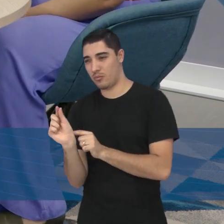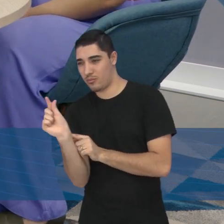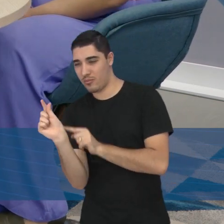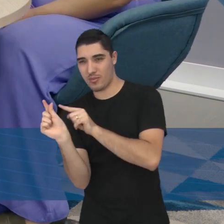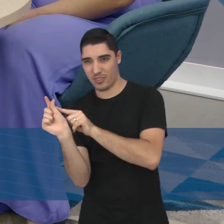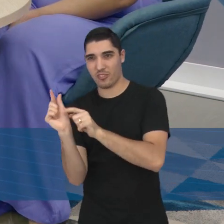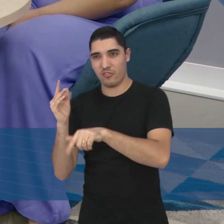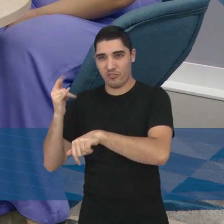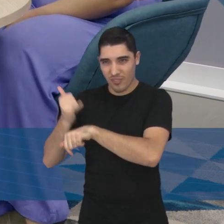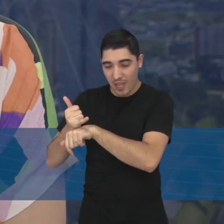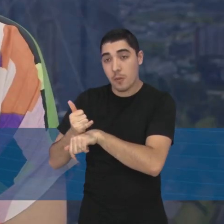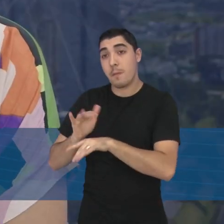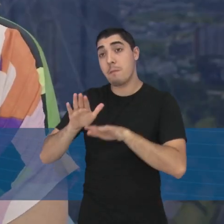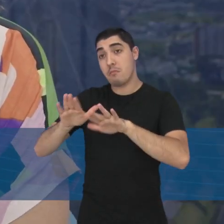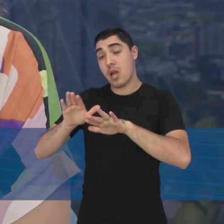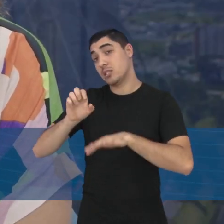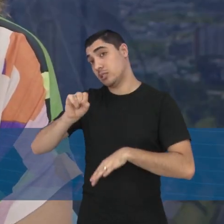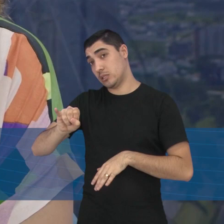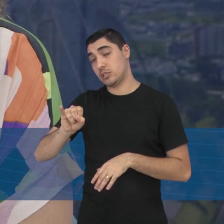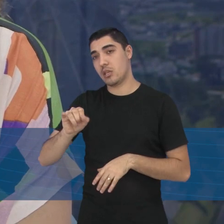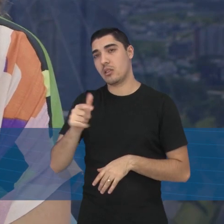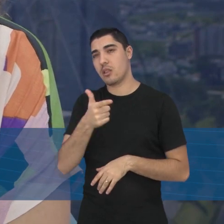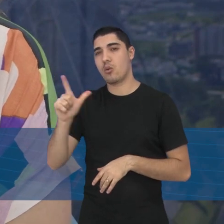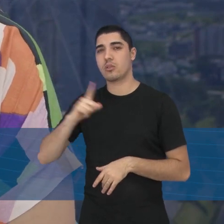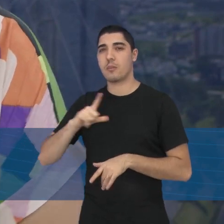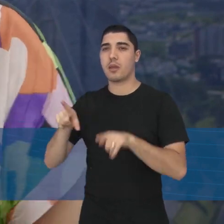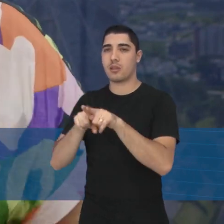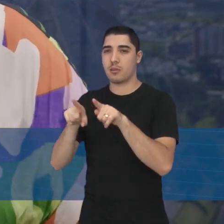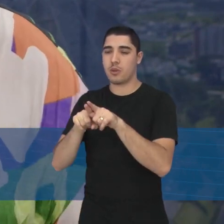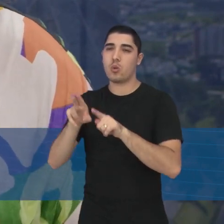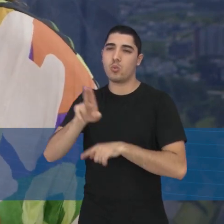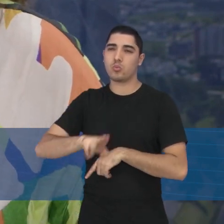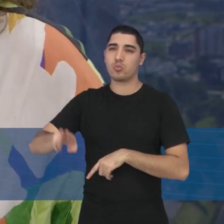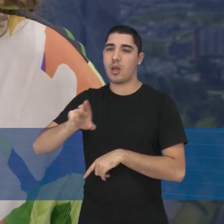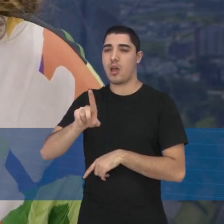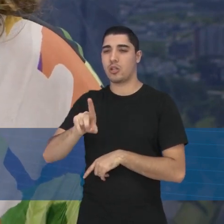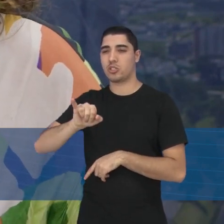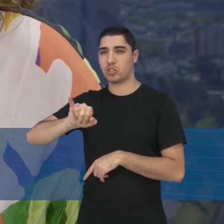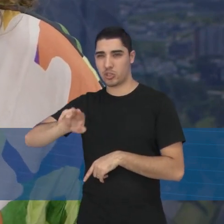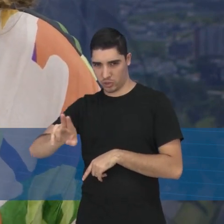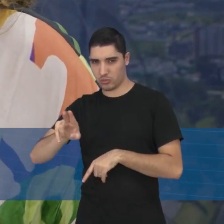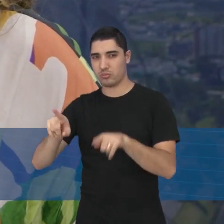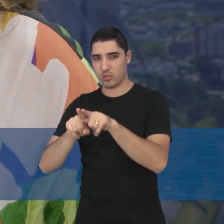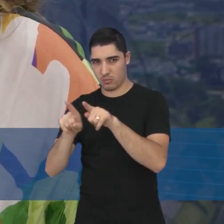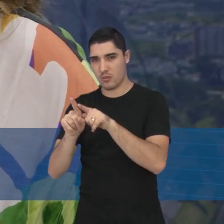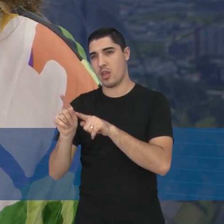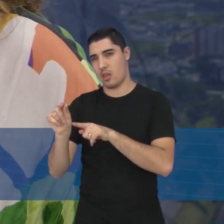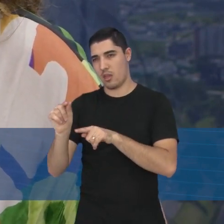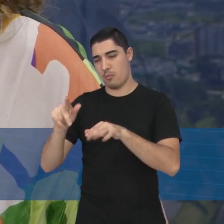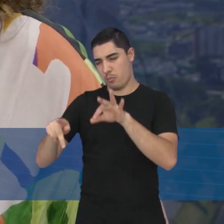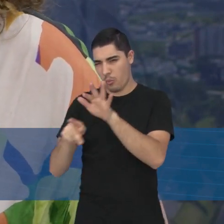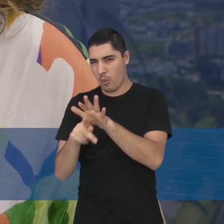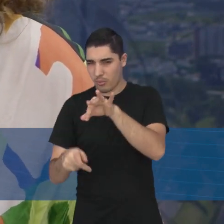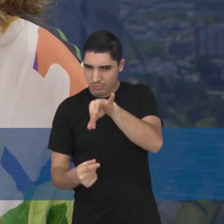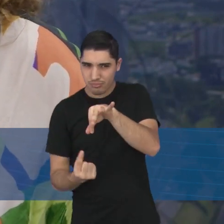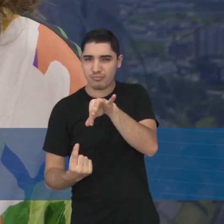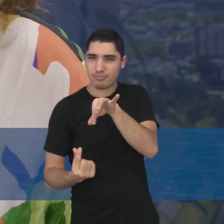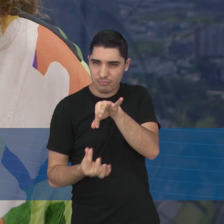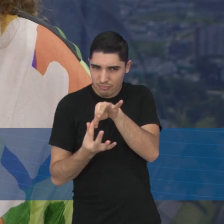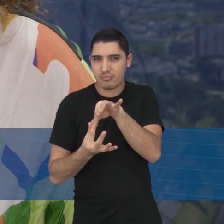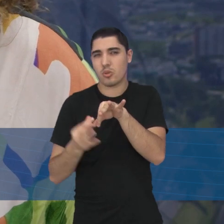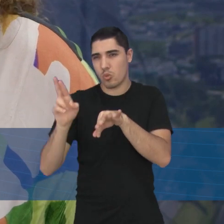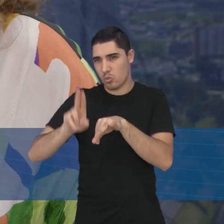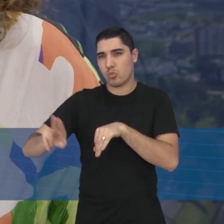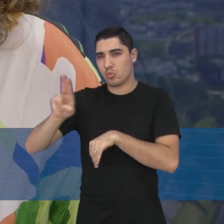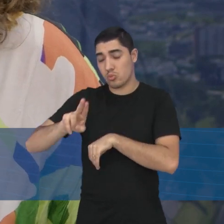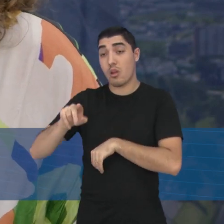né? Porém, se a gente vai falar sobre DIU, se essa mulher quer fazer um planejamento familiar, evitar uma gestação indesejada, independente